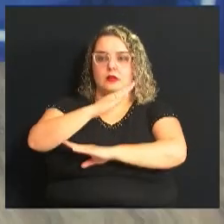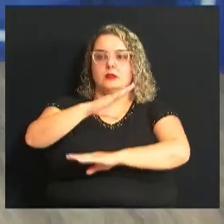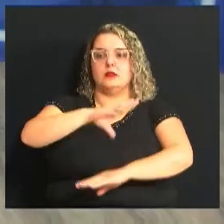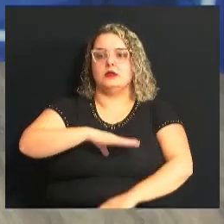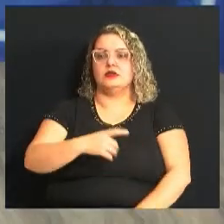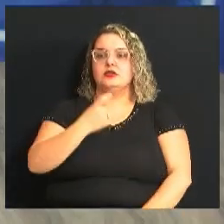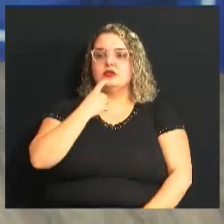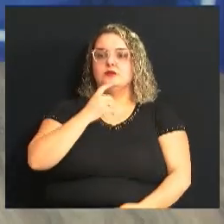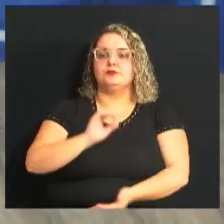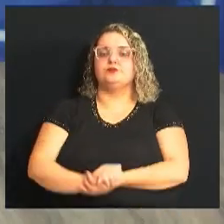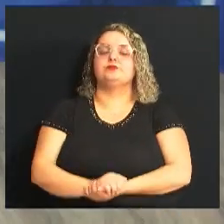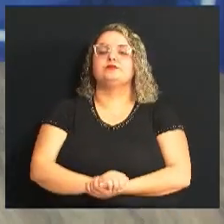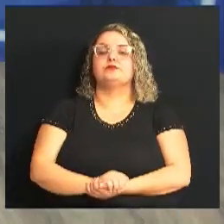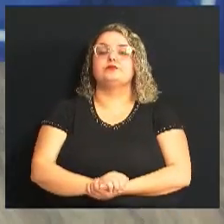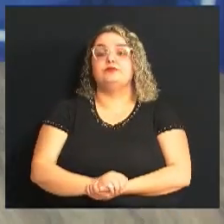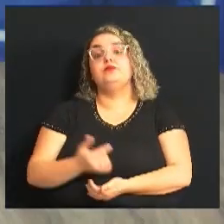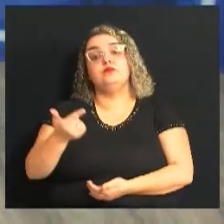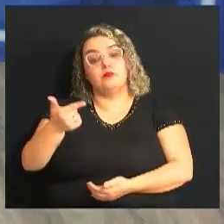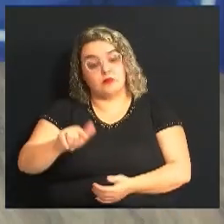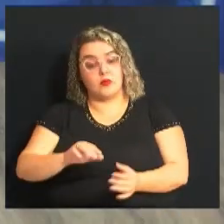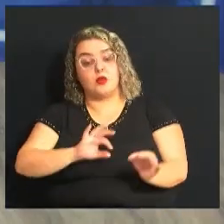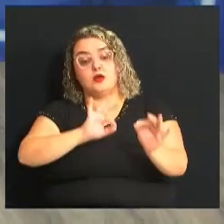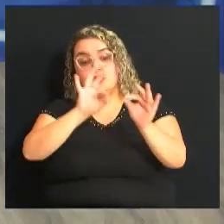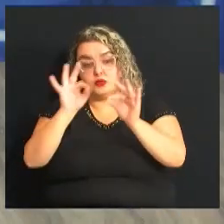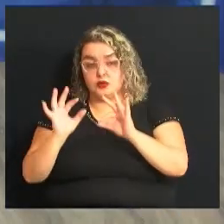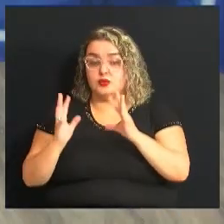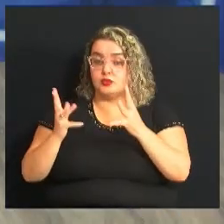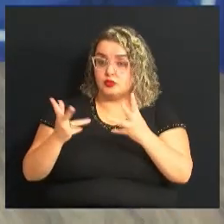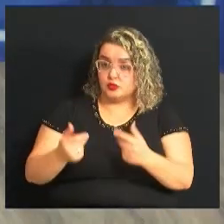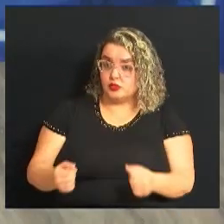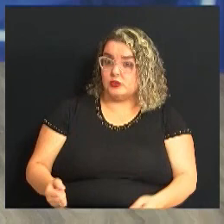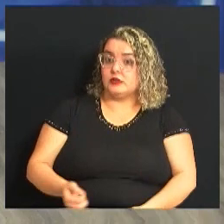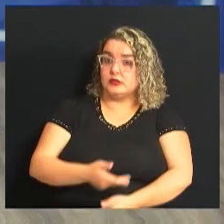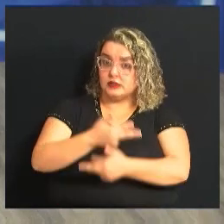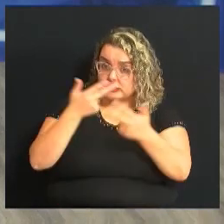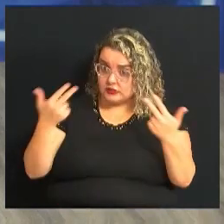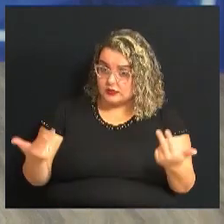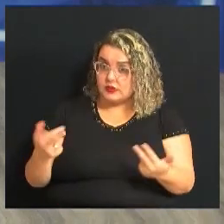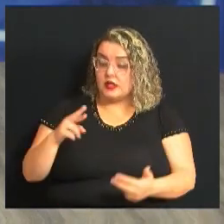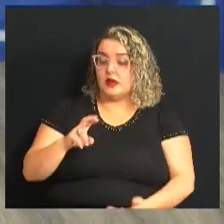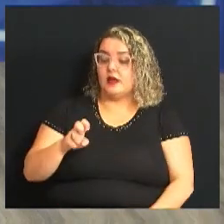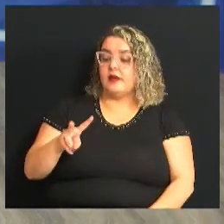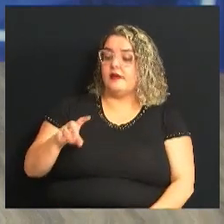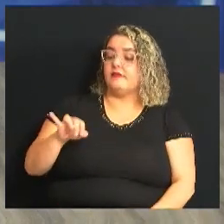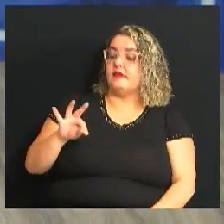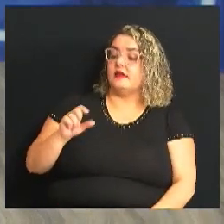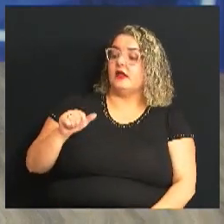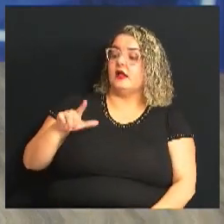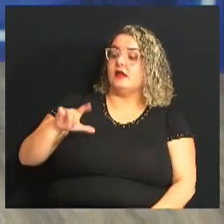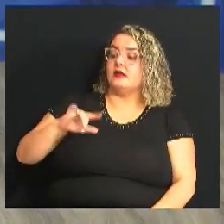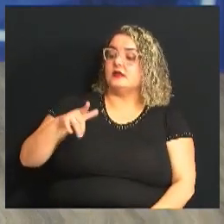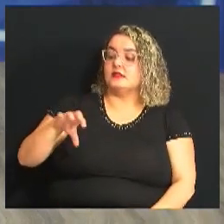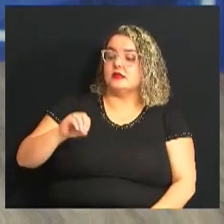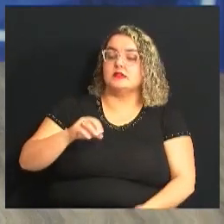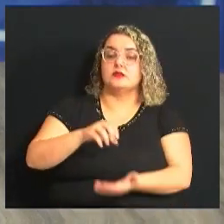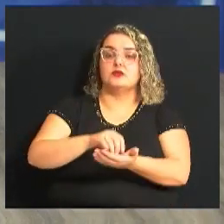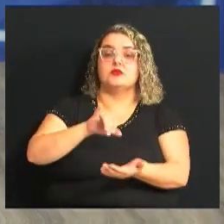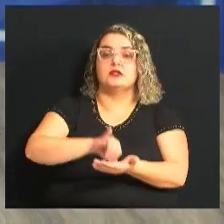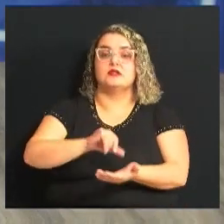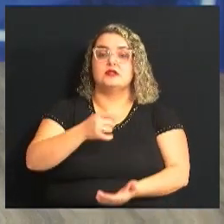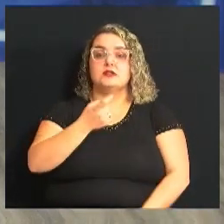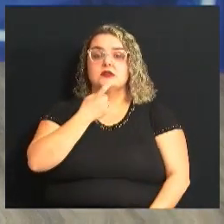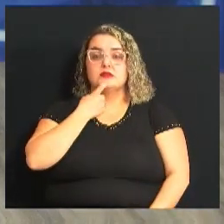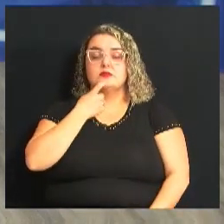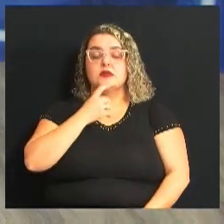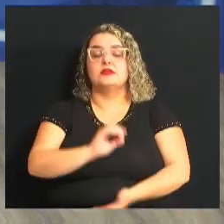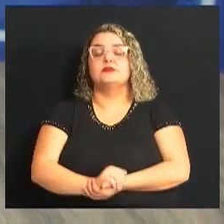Campinas. Então a gente segue acompanhando aí todas as novidades em relação à revitalização do centro da cidade de Campinas. 11 horas